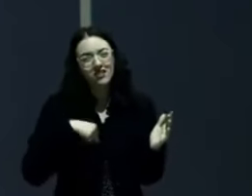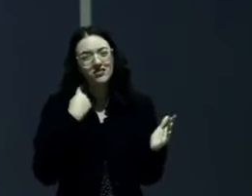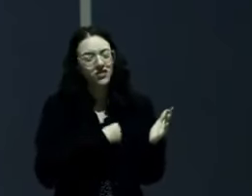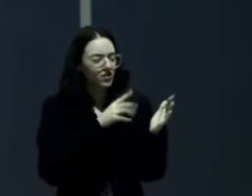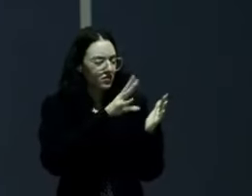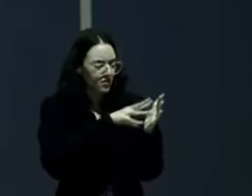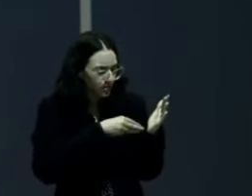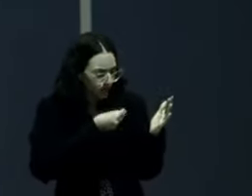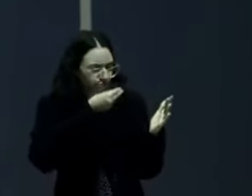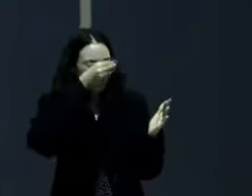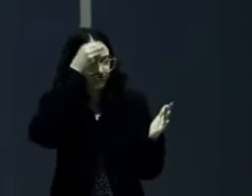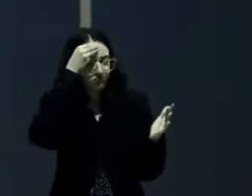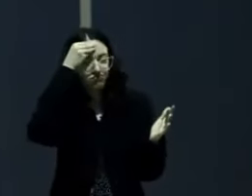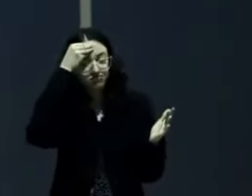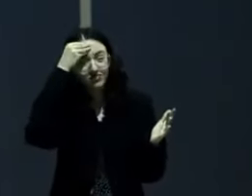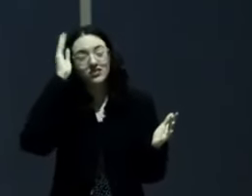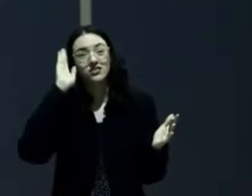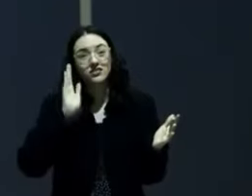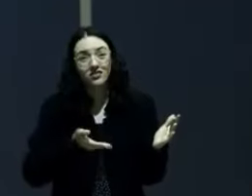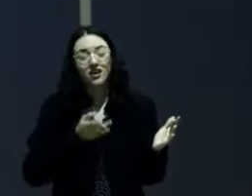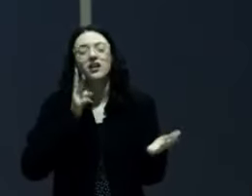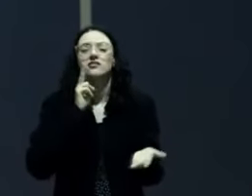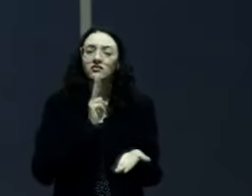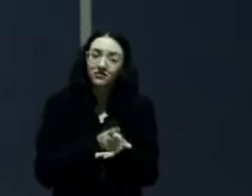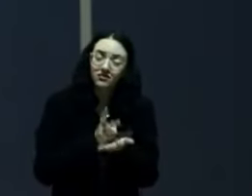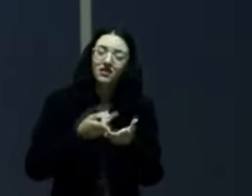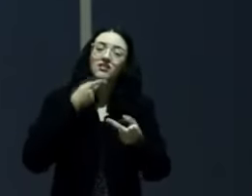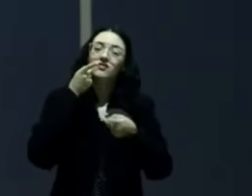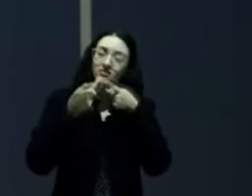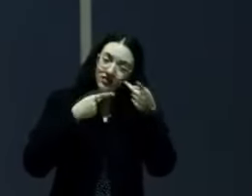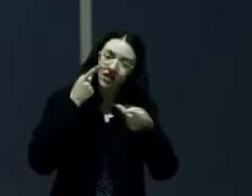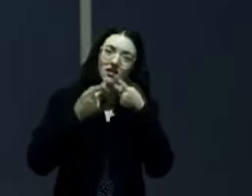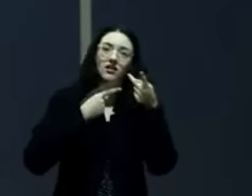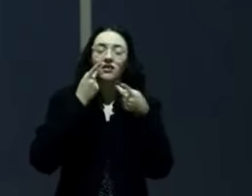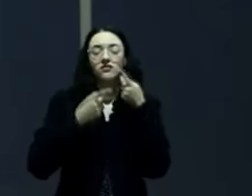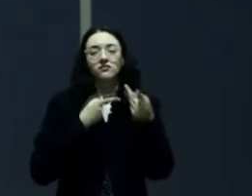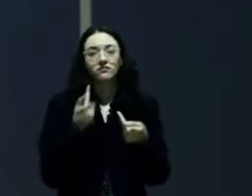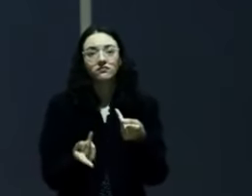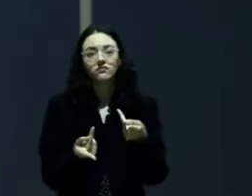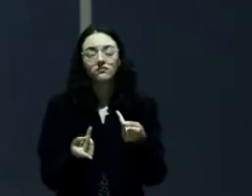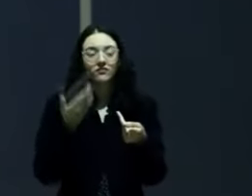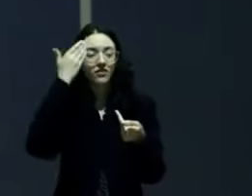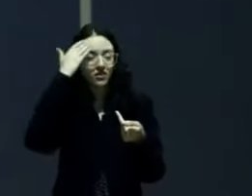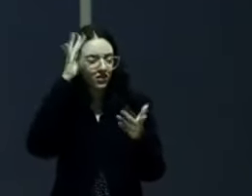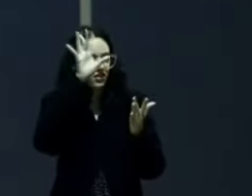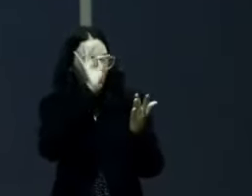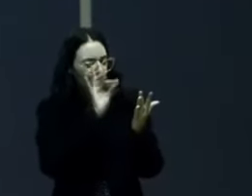só que a gente apenas lê, não para, não quer entender.